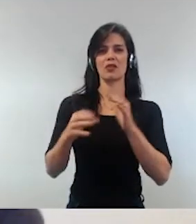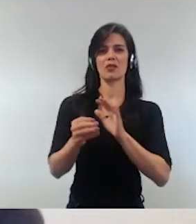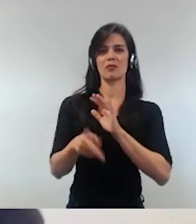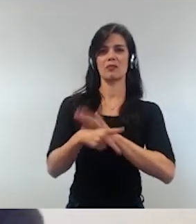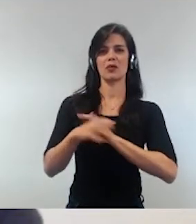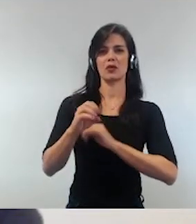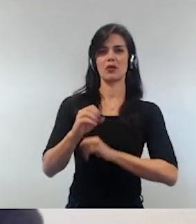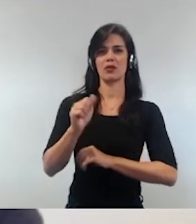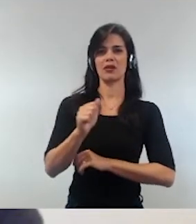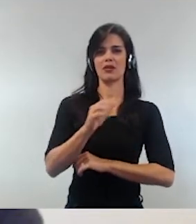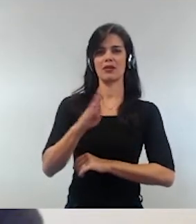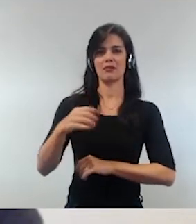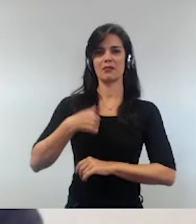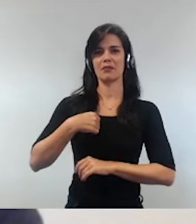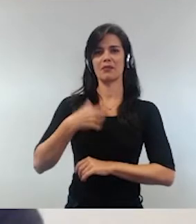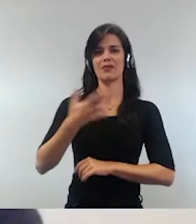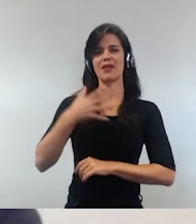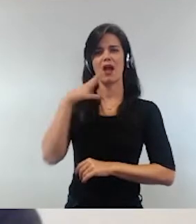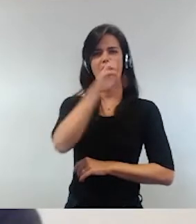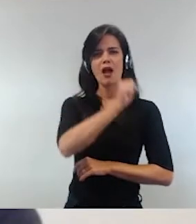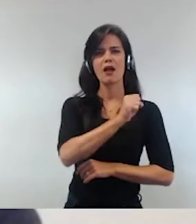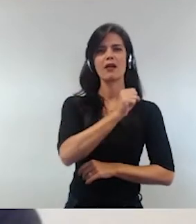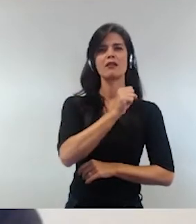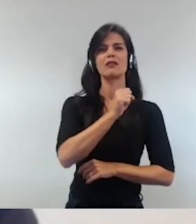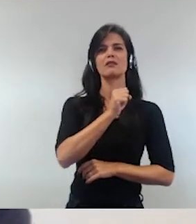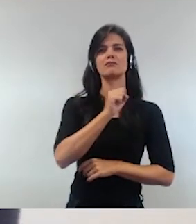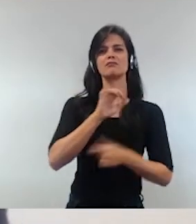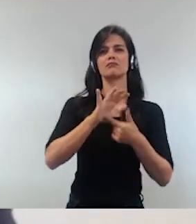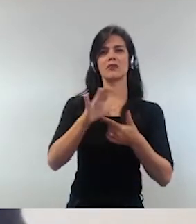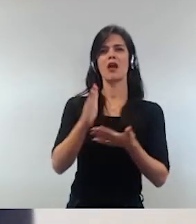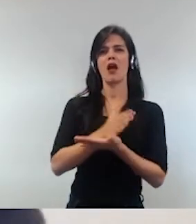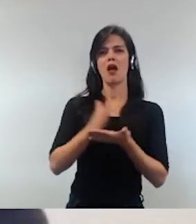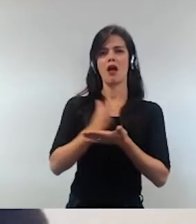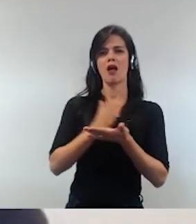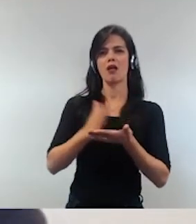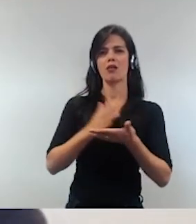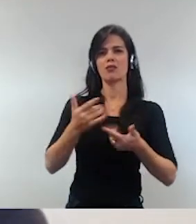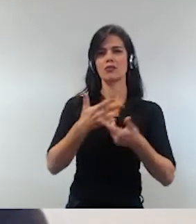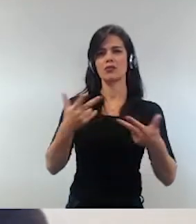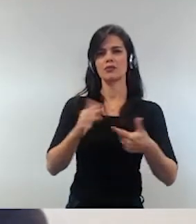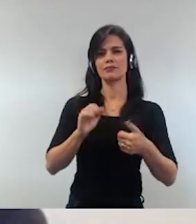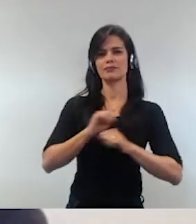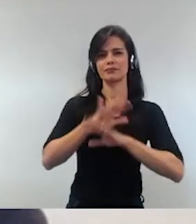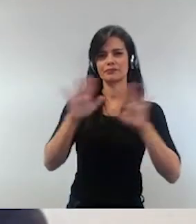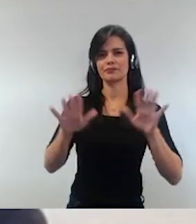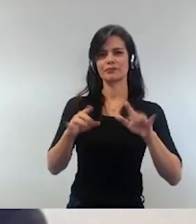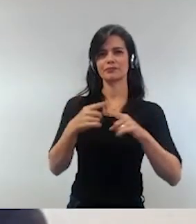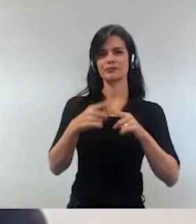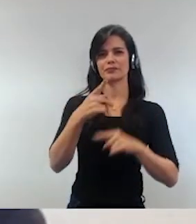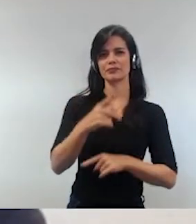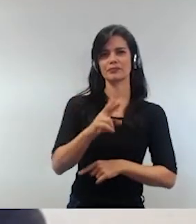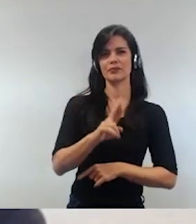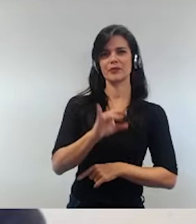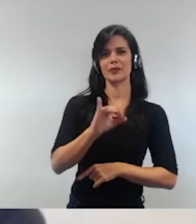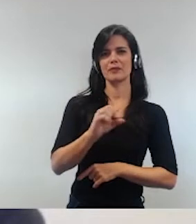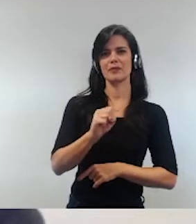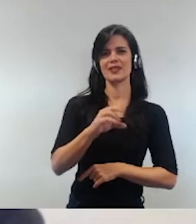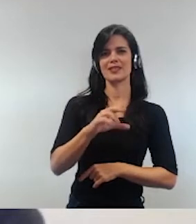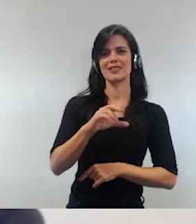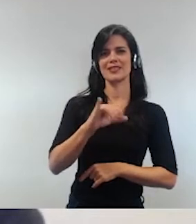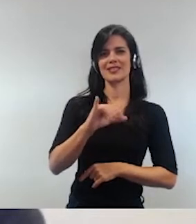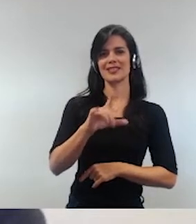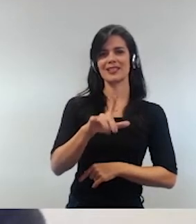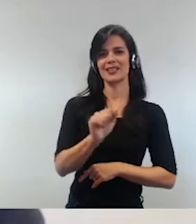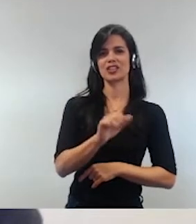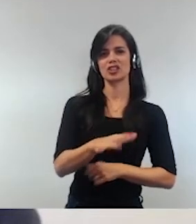de prestar rapidamente aqui contas, né? Mesmo porque a Priscila nos acompanha nessa